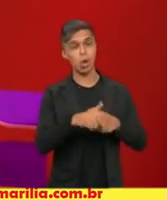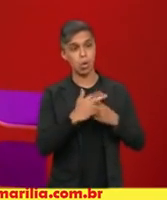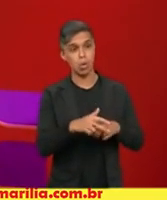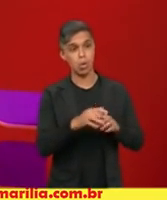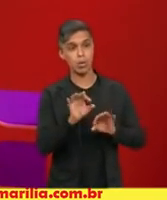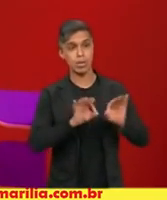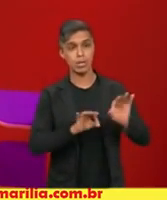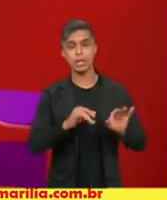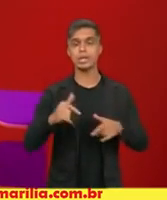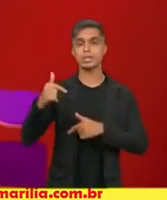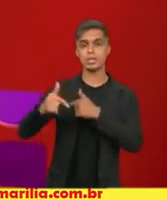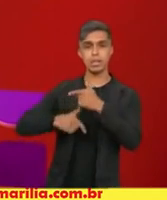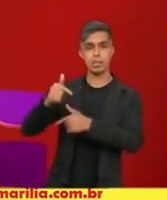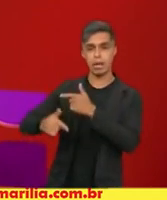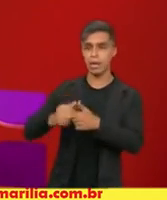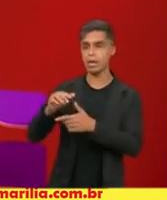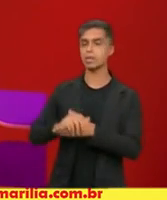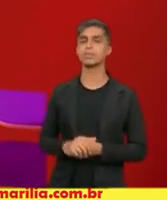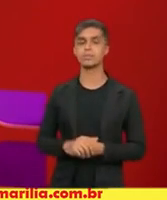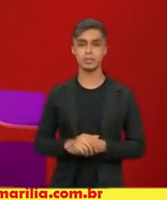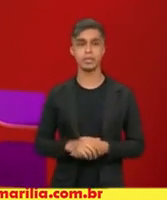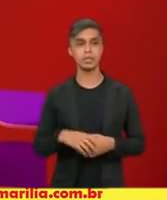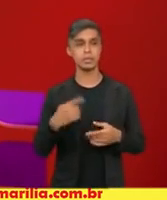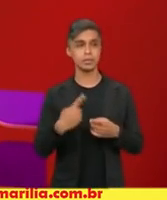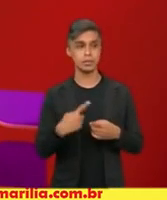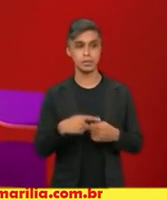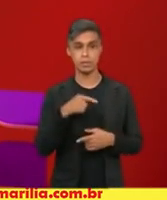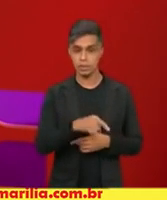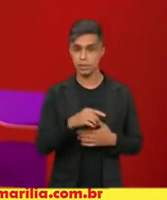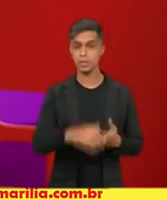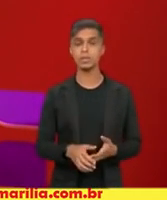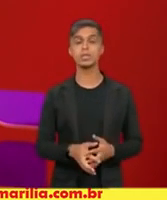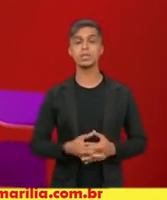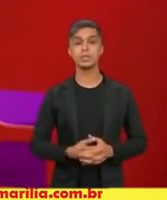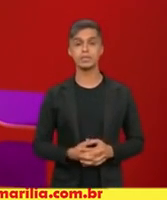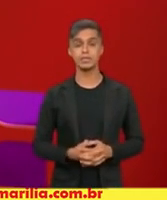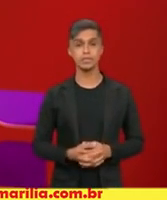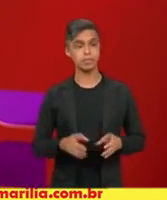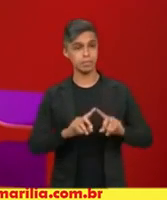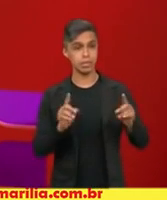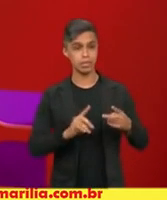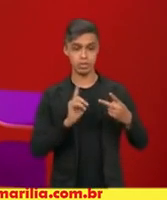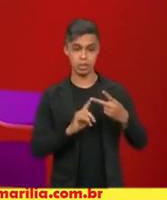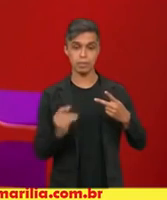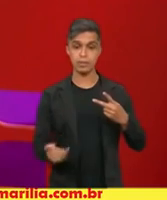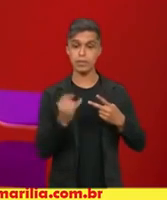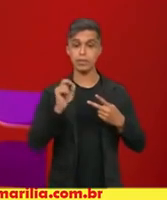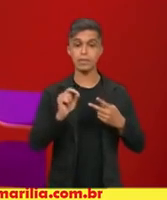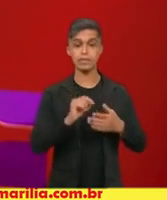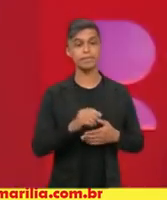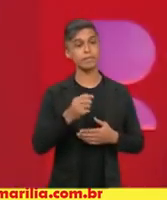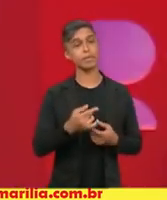reajustar a mão de obra nacional, porque de fato o cativeiro está se esgarçando, primeiro ponto, e logo voltamos a isso. Mas o segundo ponto absolutamente fundamental é